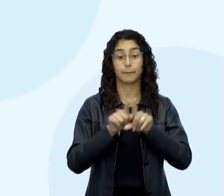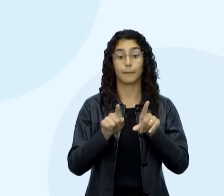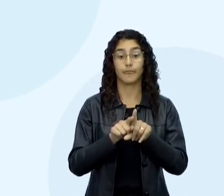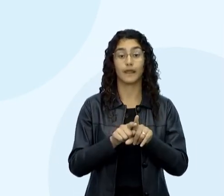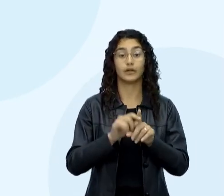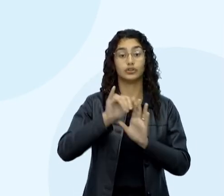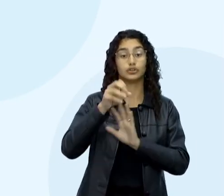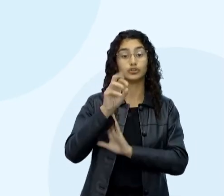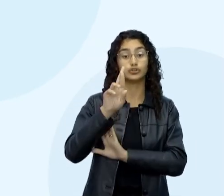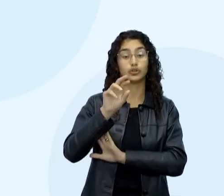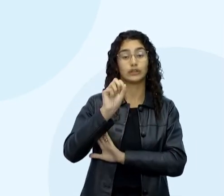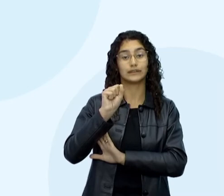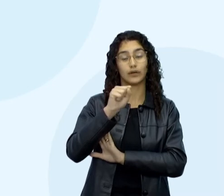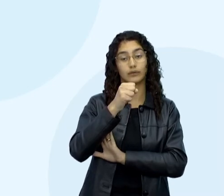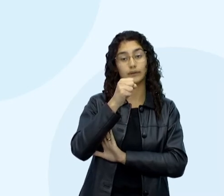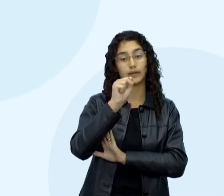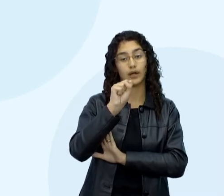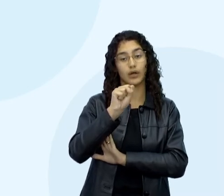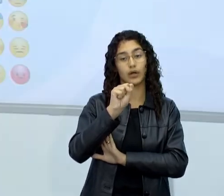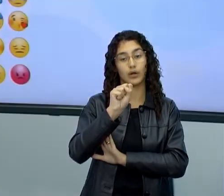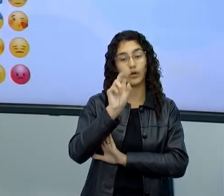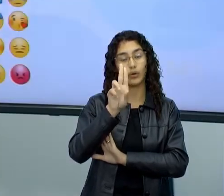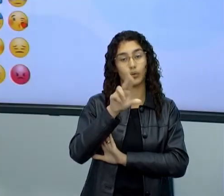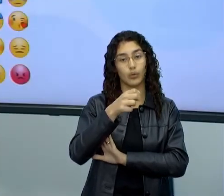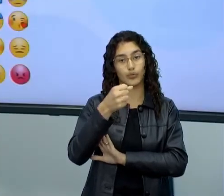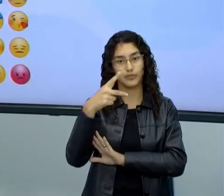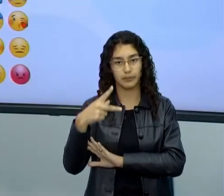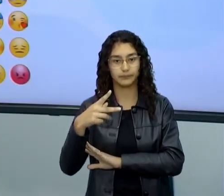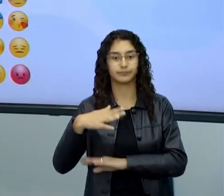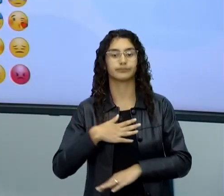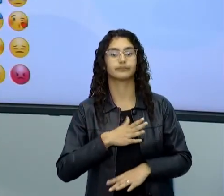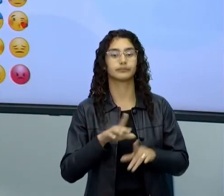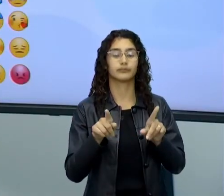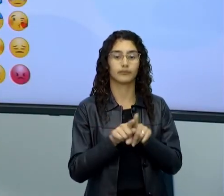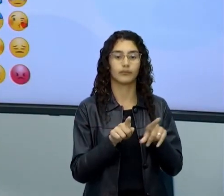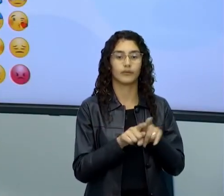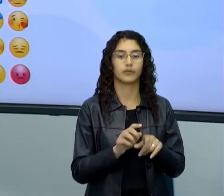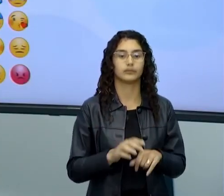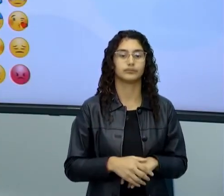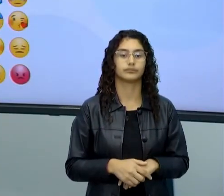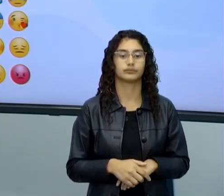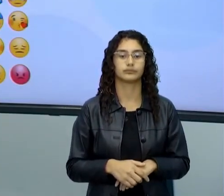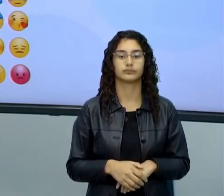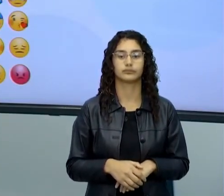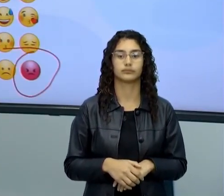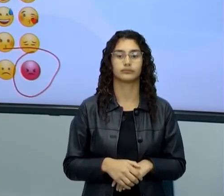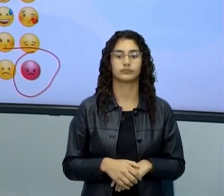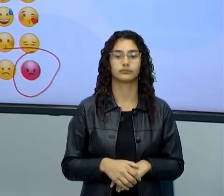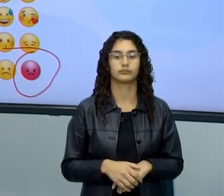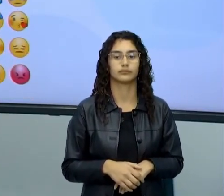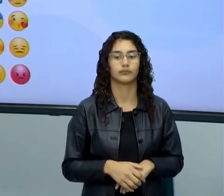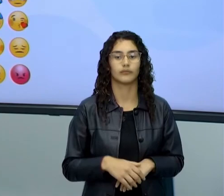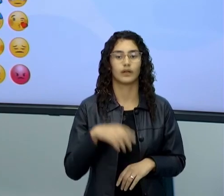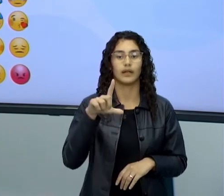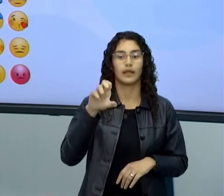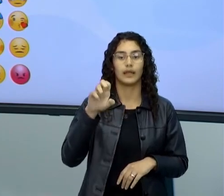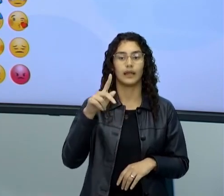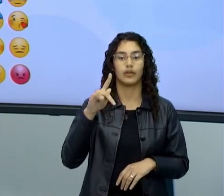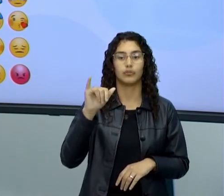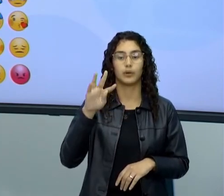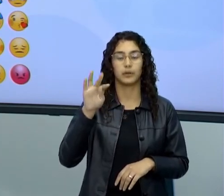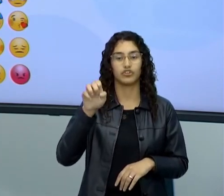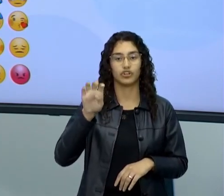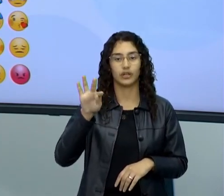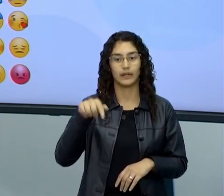da USP novamente. Sim. Olha, nossa, eu trouxe o quê? Jornal da ONU Brasil, Jornal da USP. Sim. E o outro jornal que eu esqueci. O Jornal nome, da USP é ótimo, né? Diplomatique